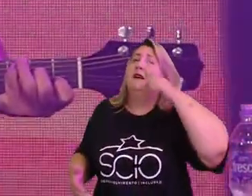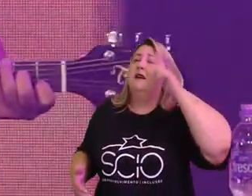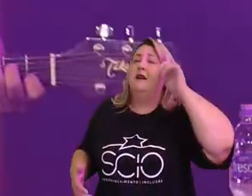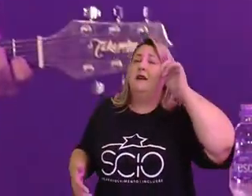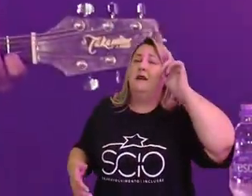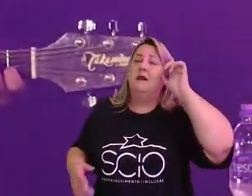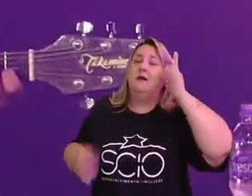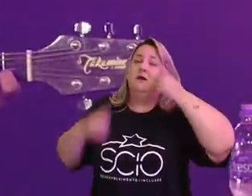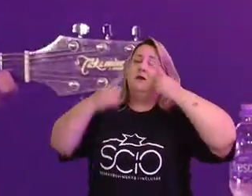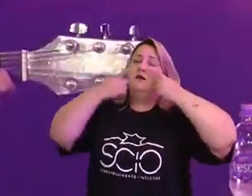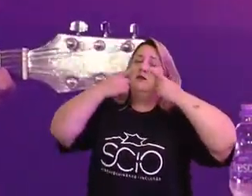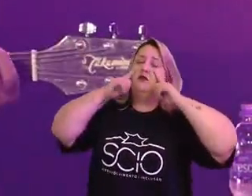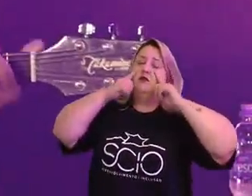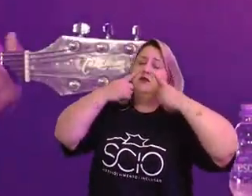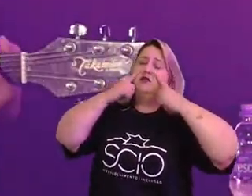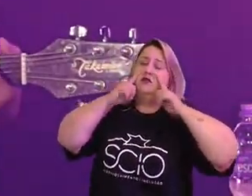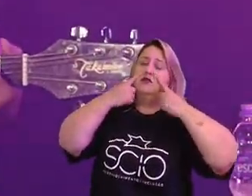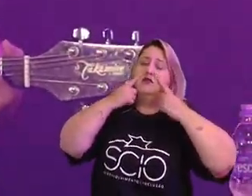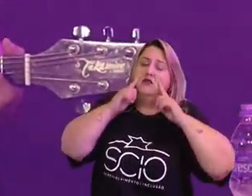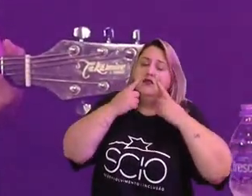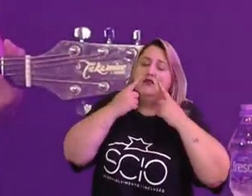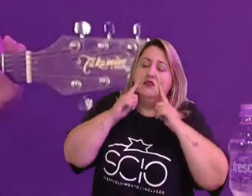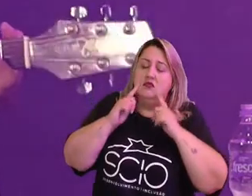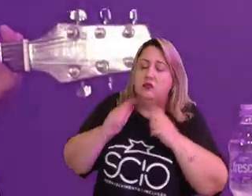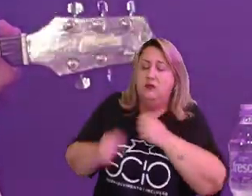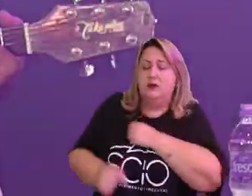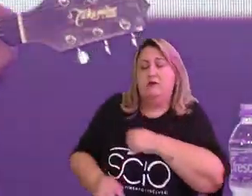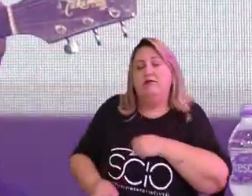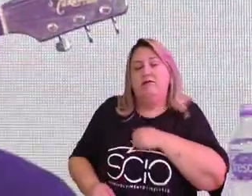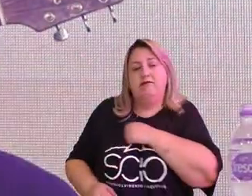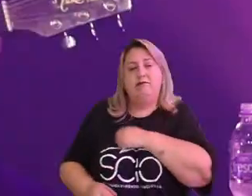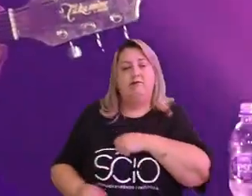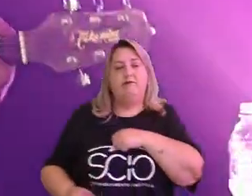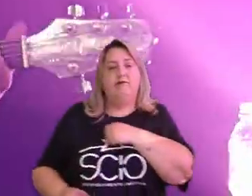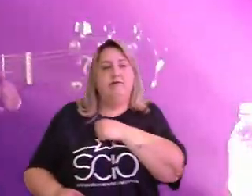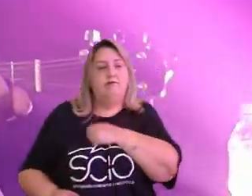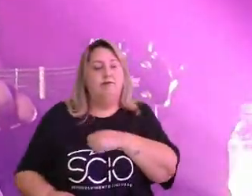ontem chorei de saudade,